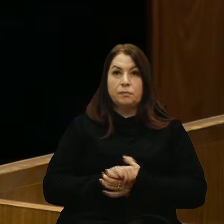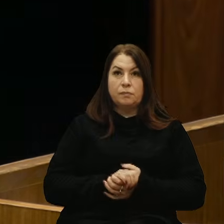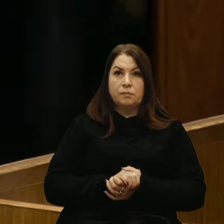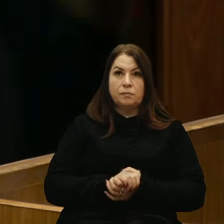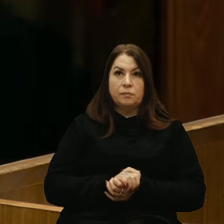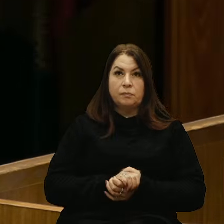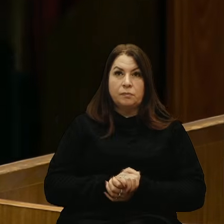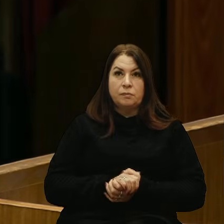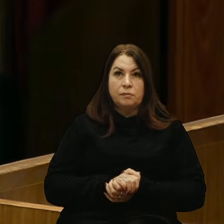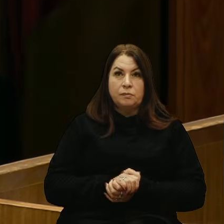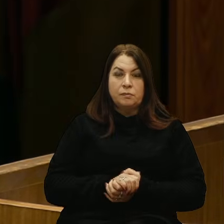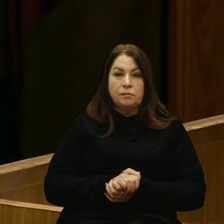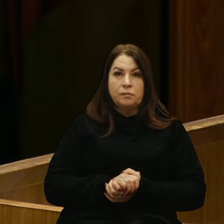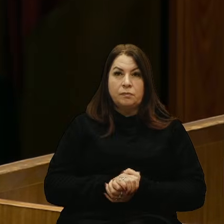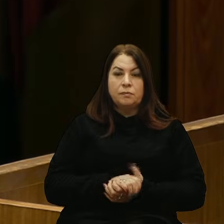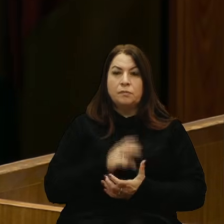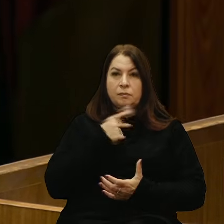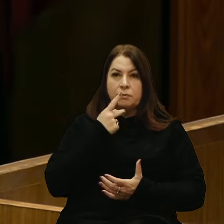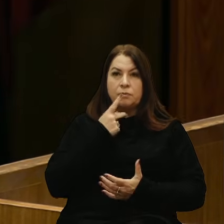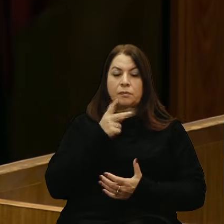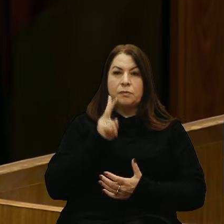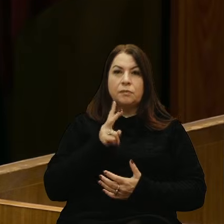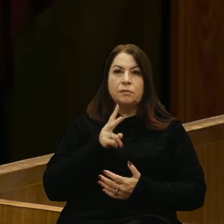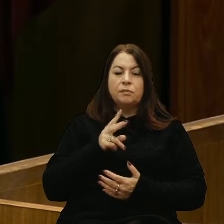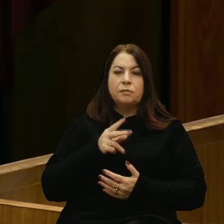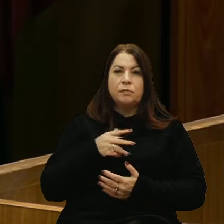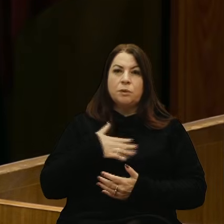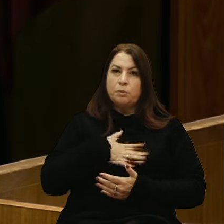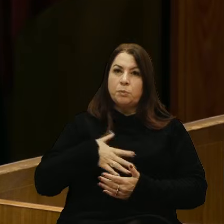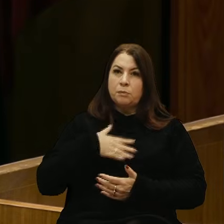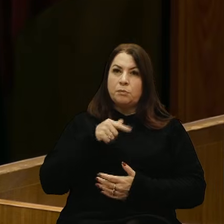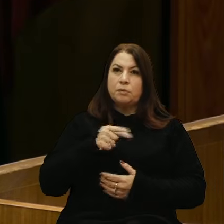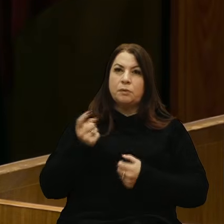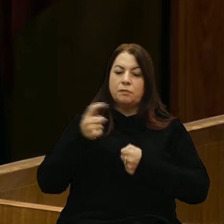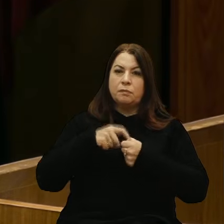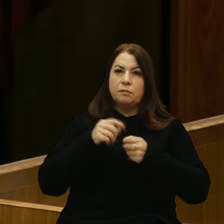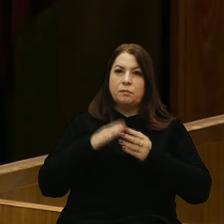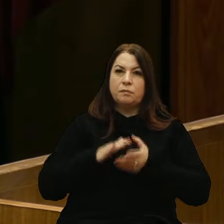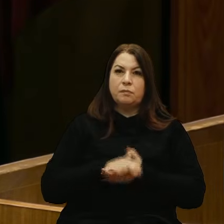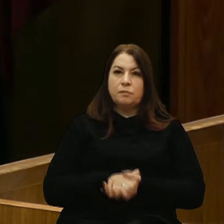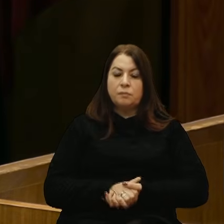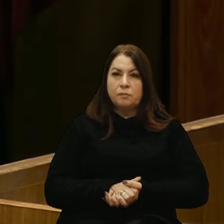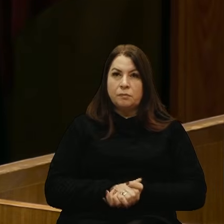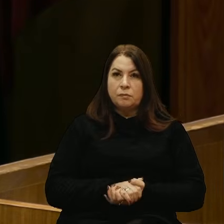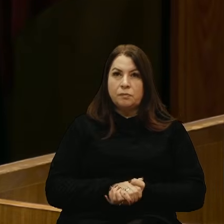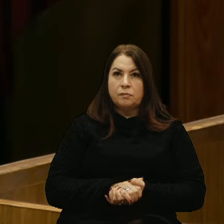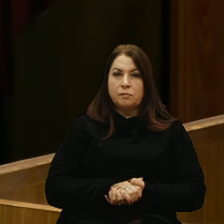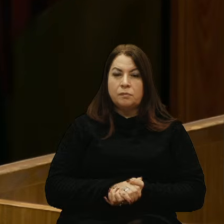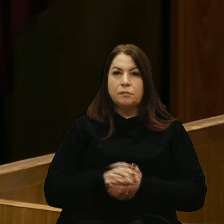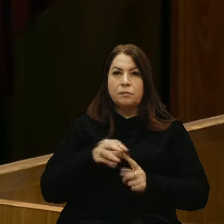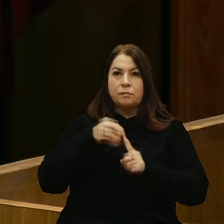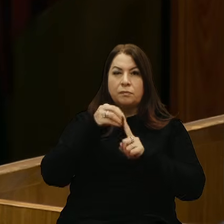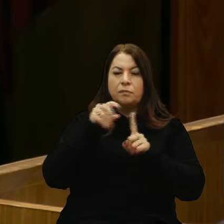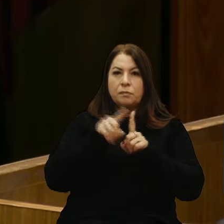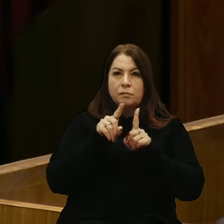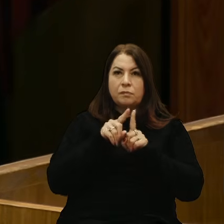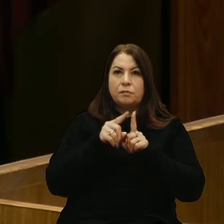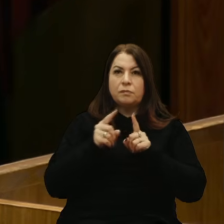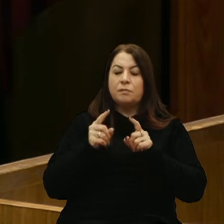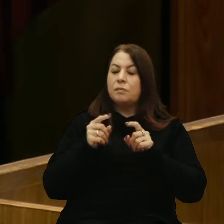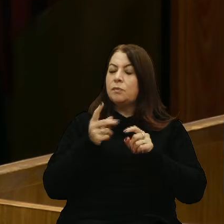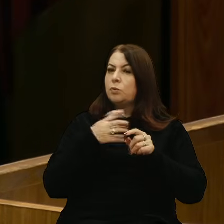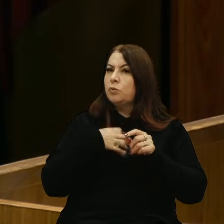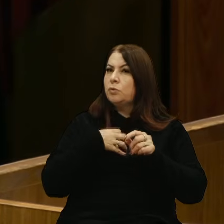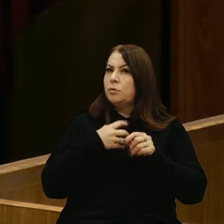e dizer que é sempre um privilégio estar de volta a essa casa, principalmente pela forma que eu fui